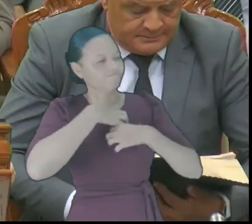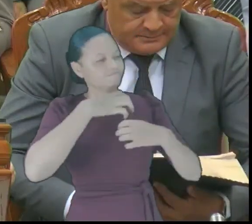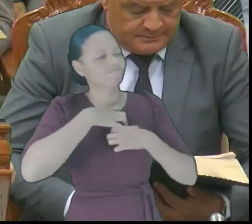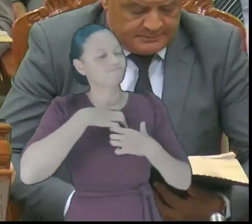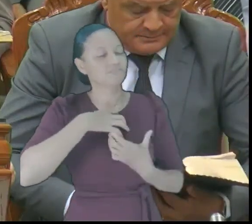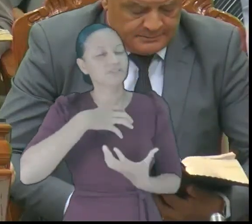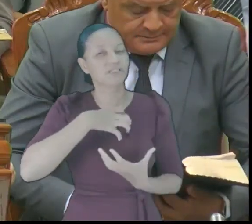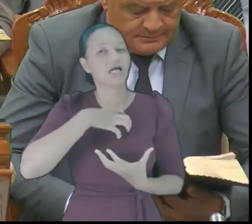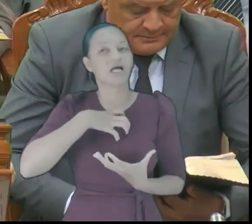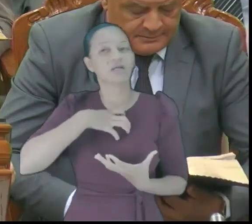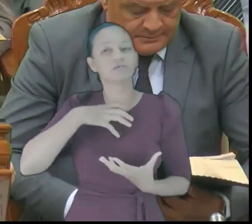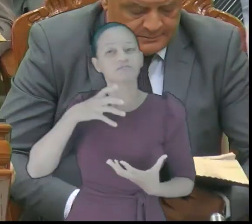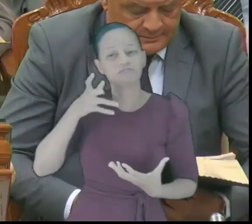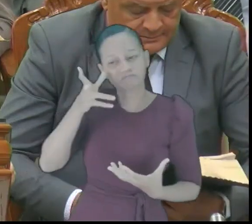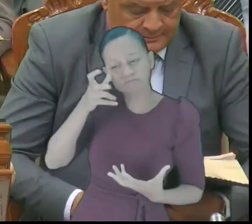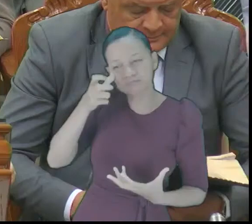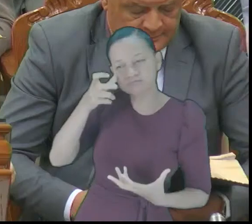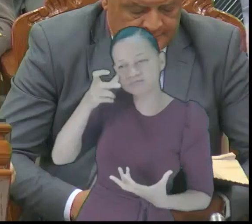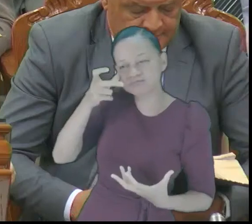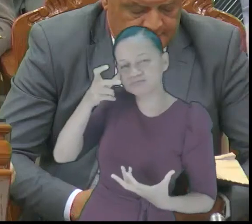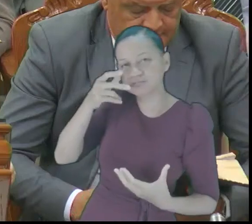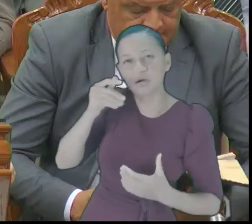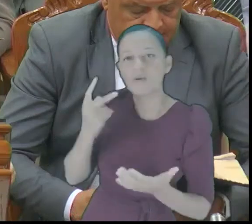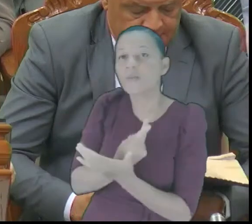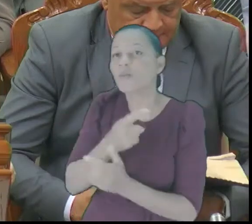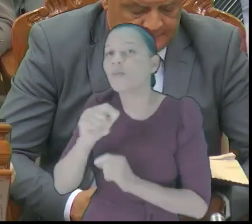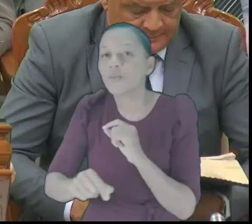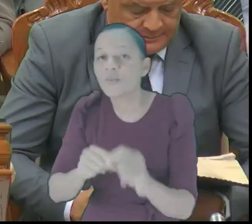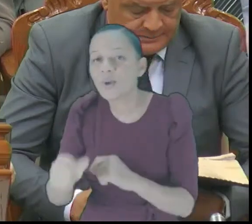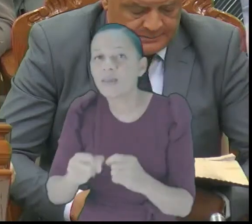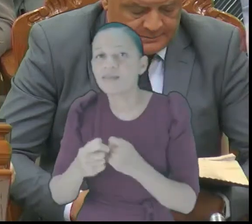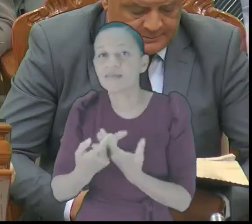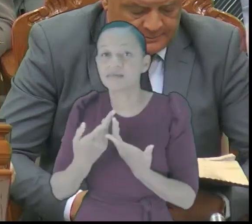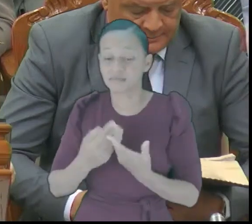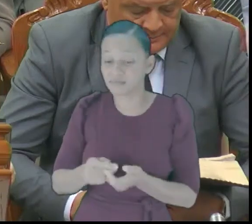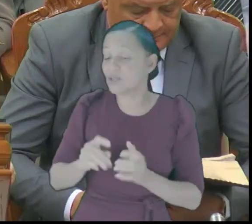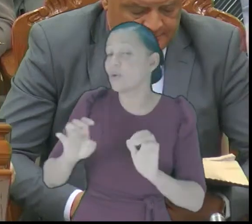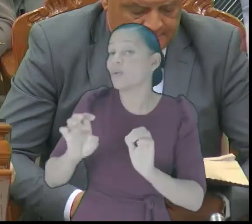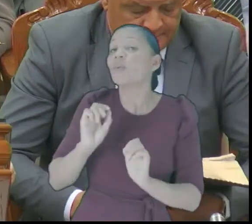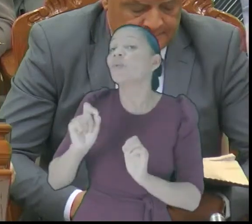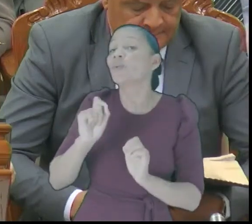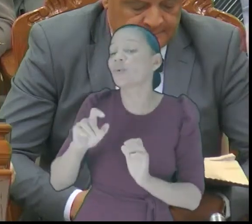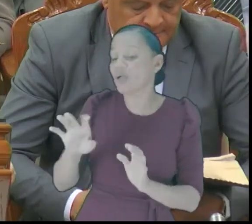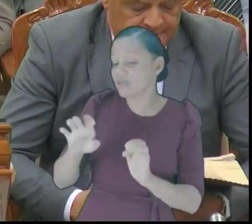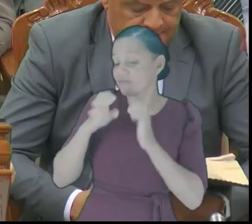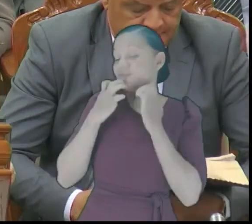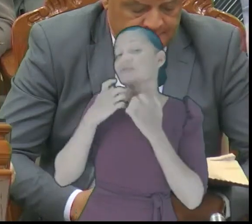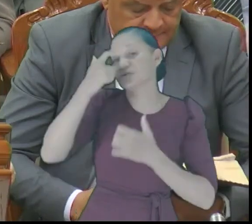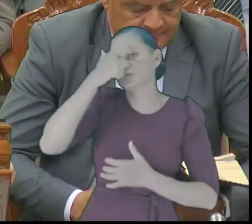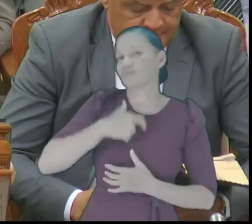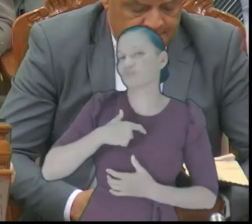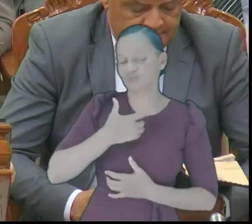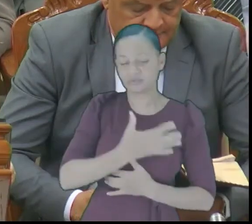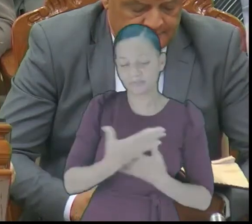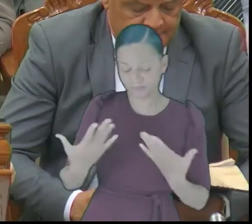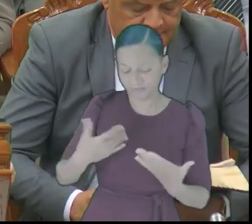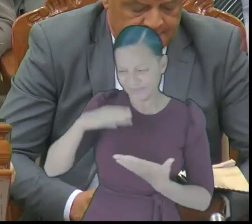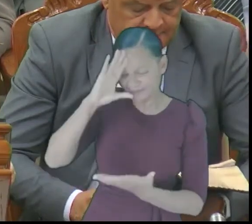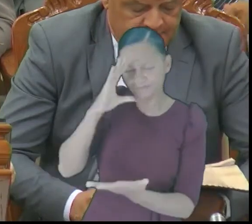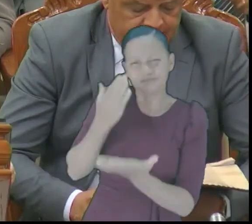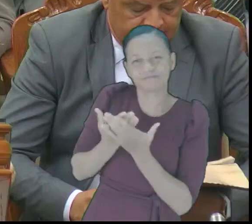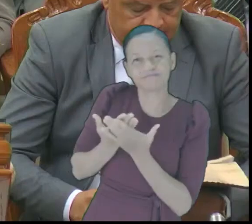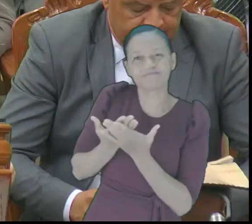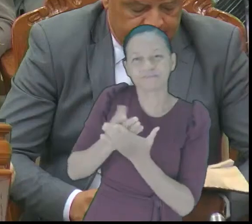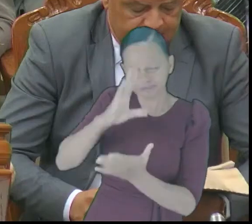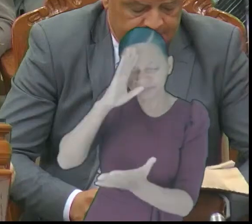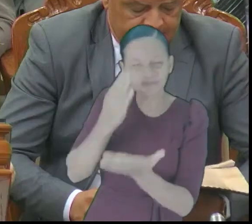que acontece? Prossiga. O Evangelho da vossa salvação. E tendo nele crido, foi o